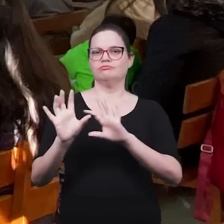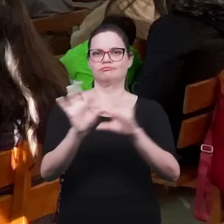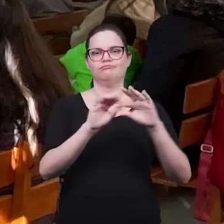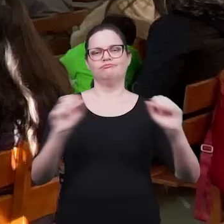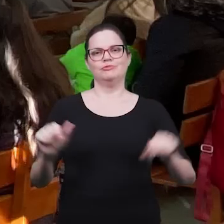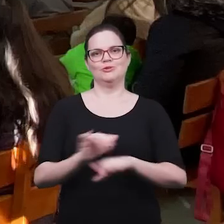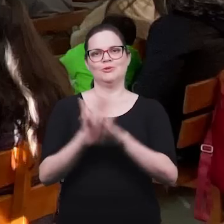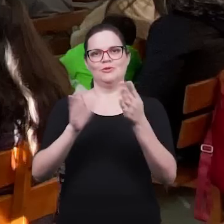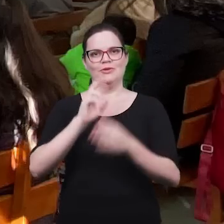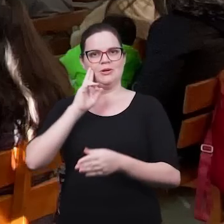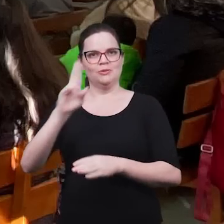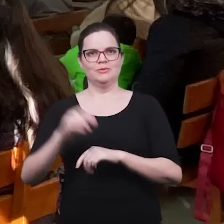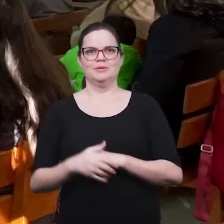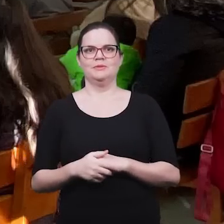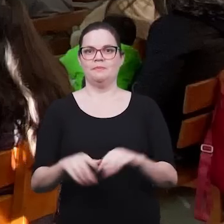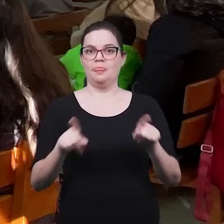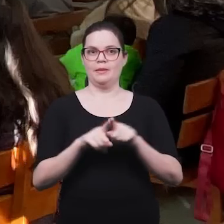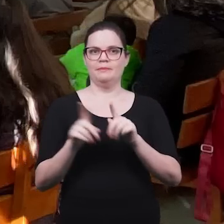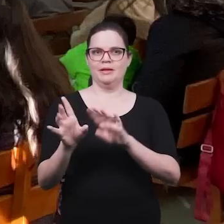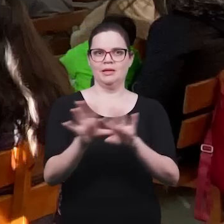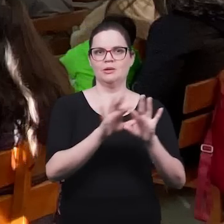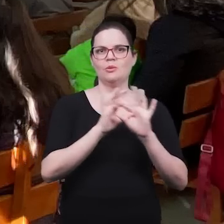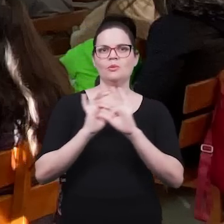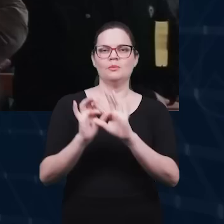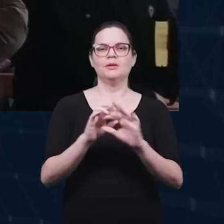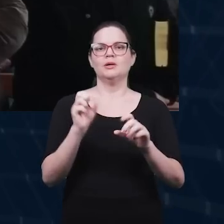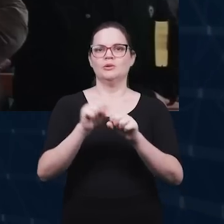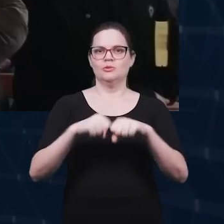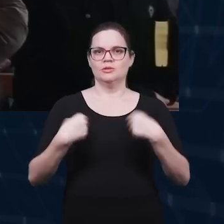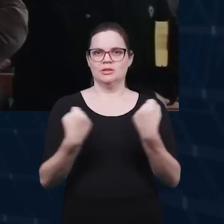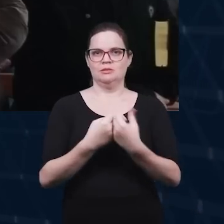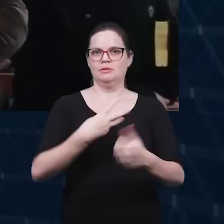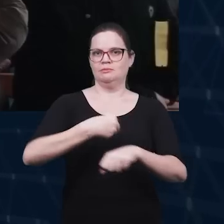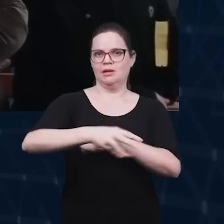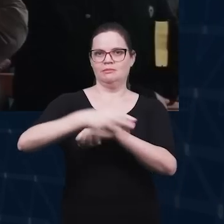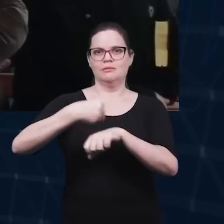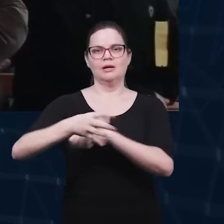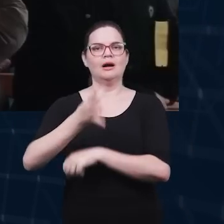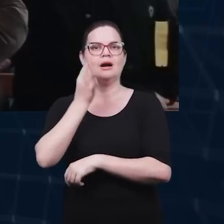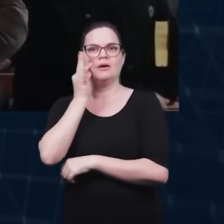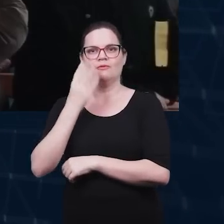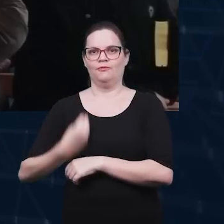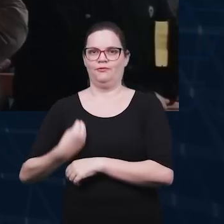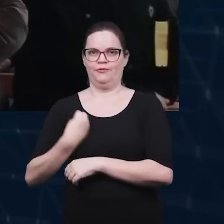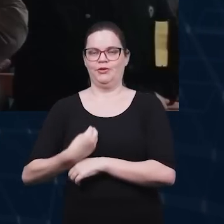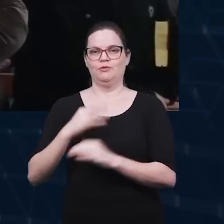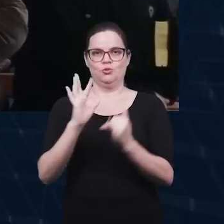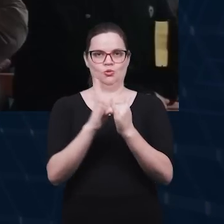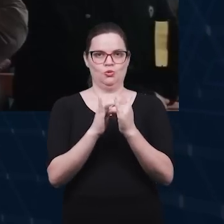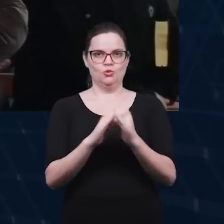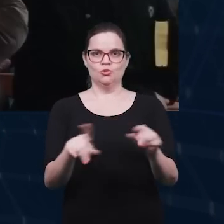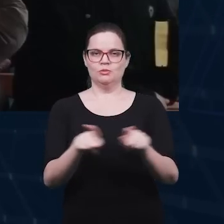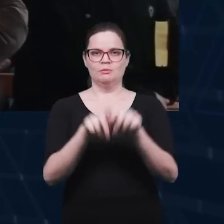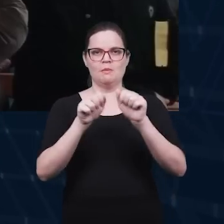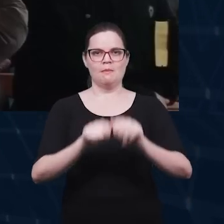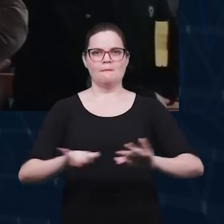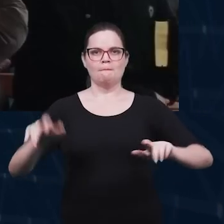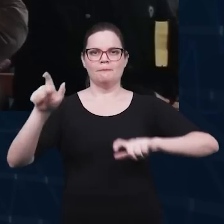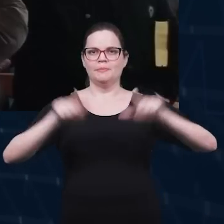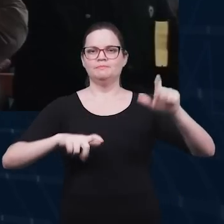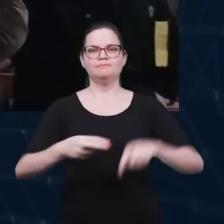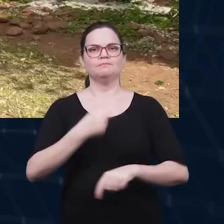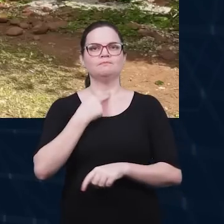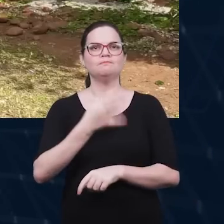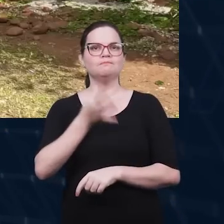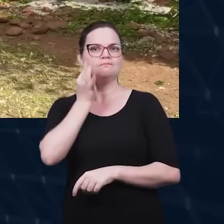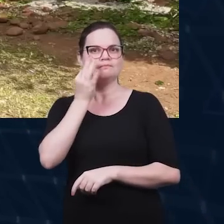Senhor em um só Espírito. Em comunhão, o seminário também foi transmitido ao vivo pelo YouTube, ampliando seu alcance para os